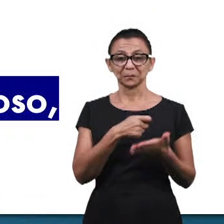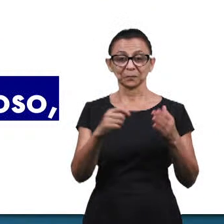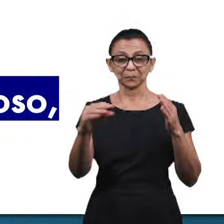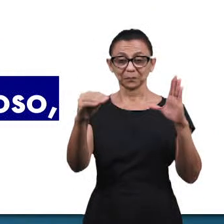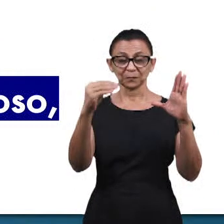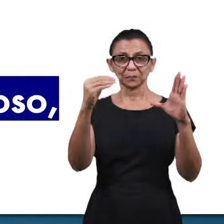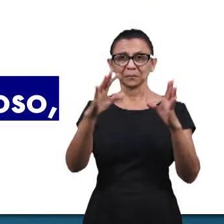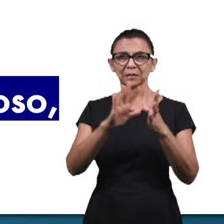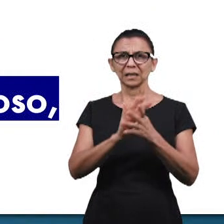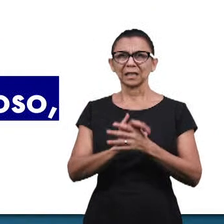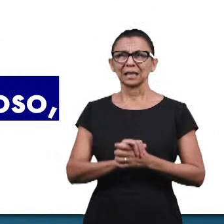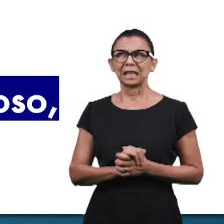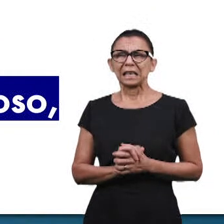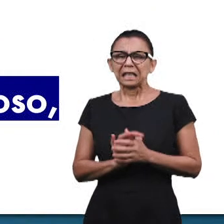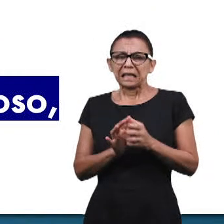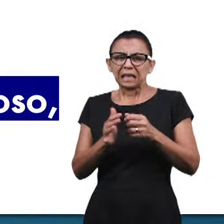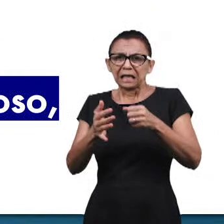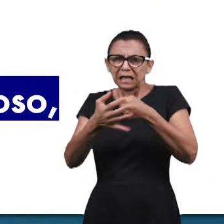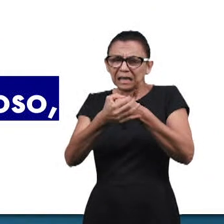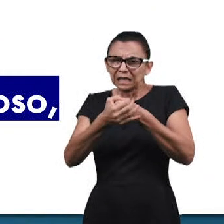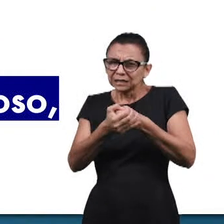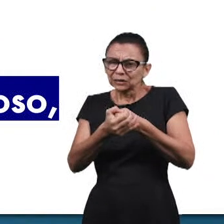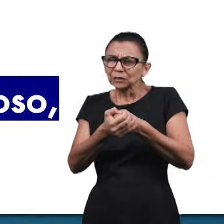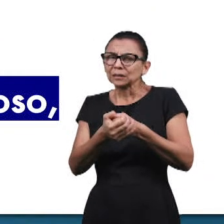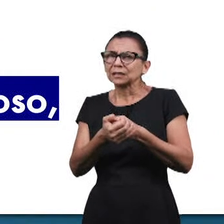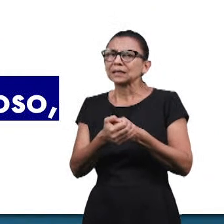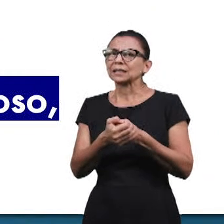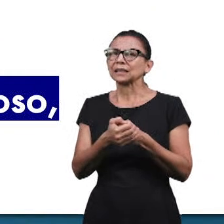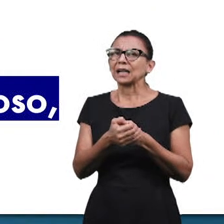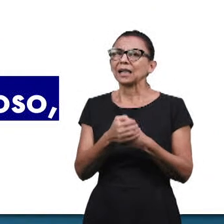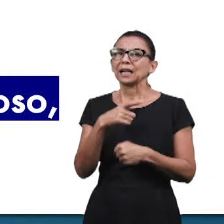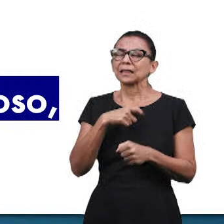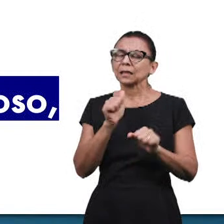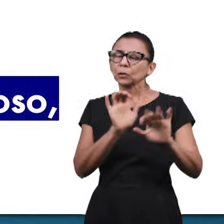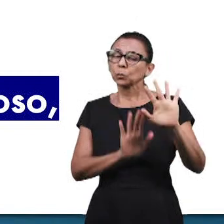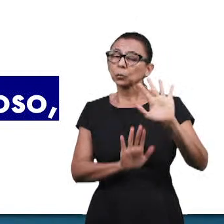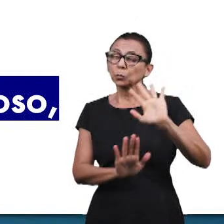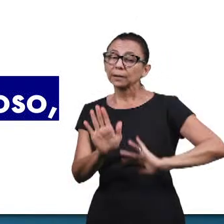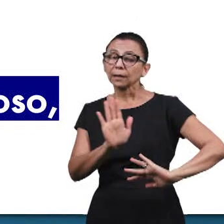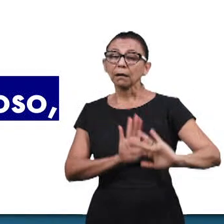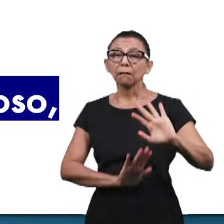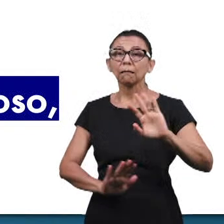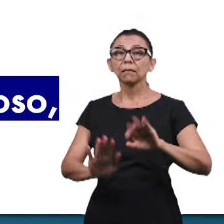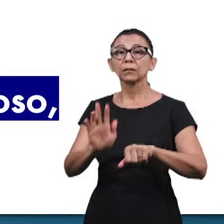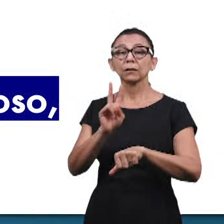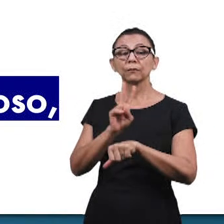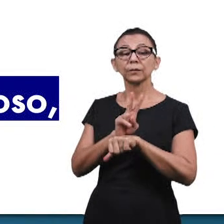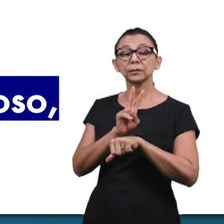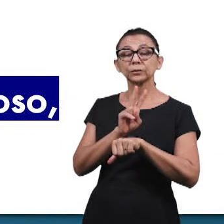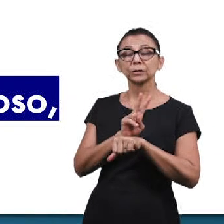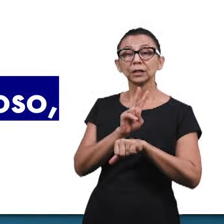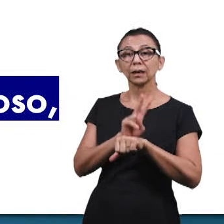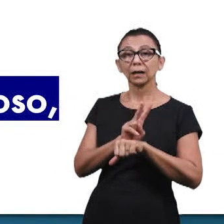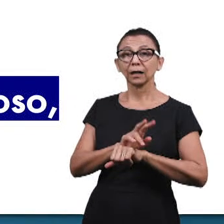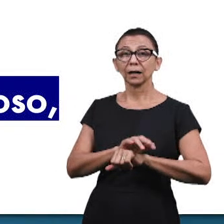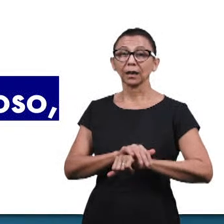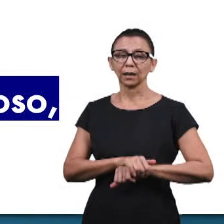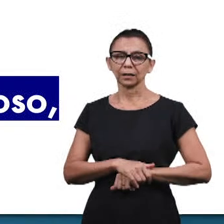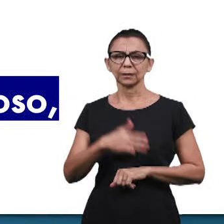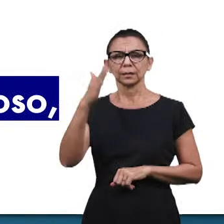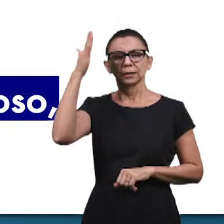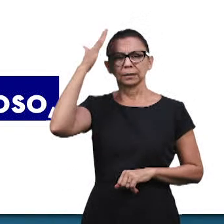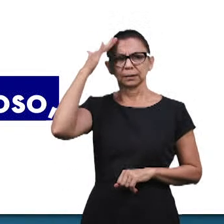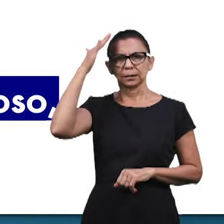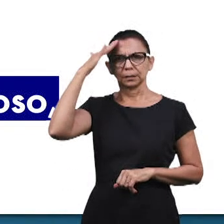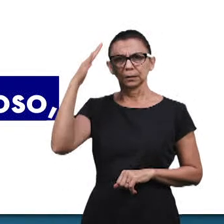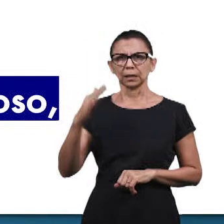assim: esconder é guardar de um modo extremamente cuidadoso vigilante, numa consciência de que há